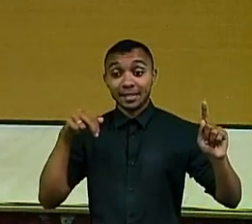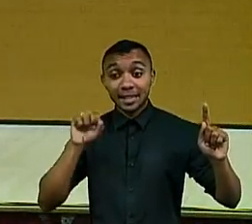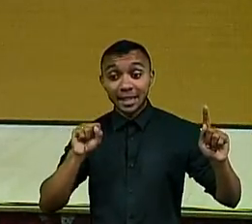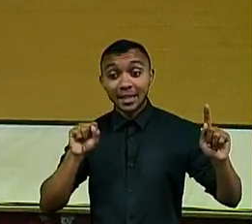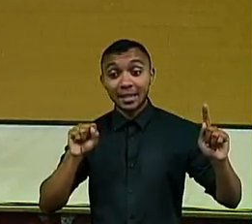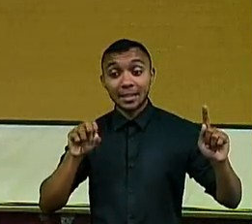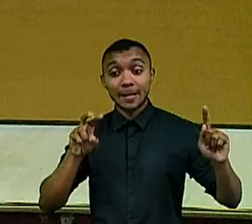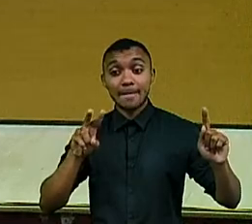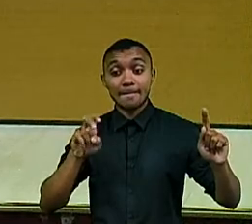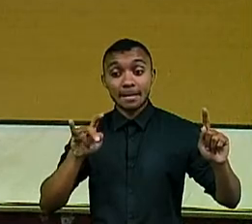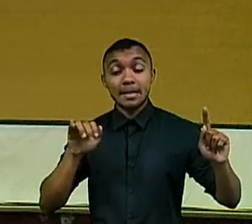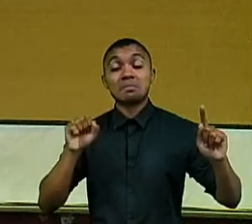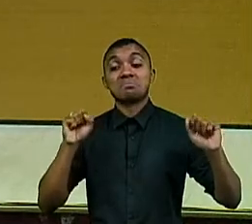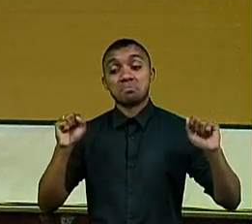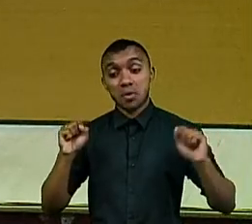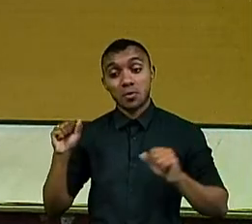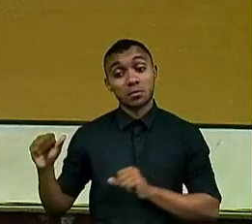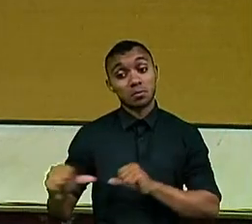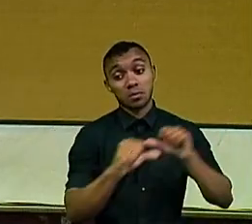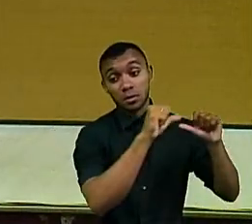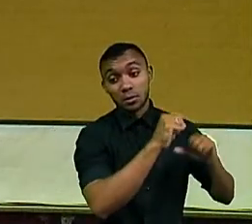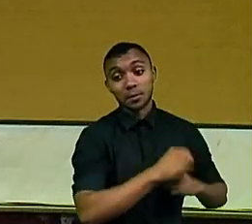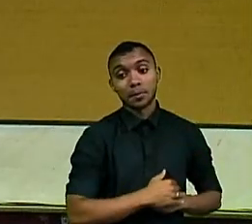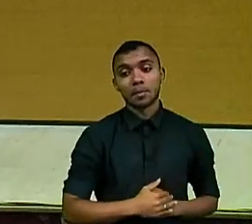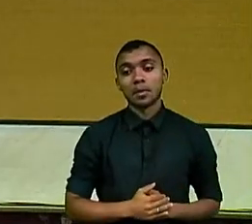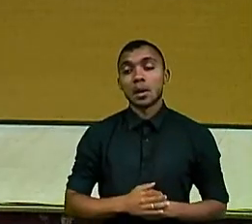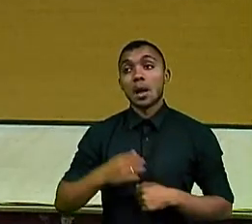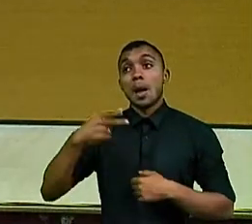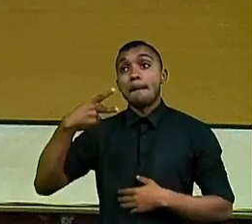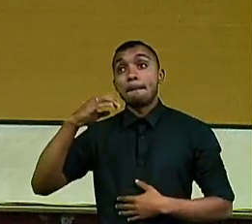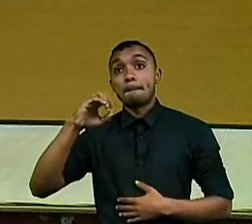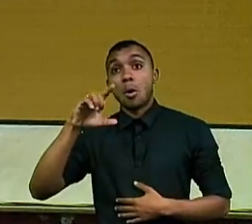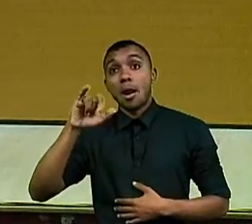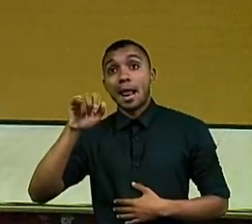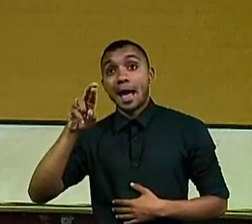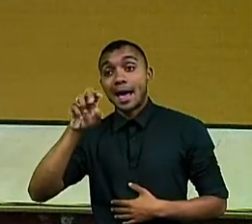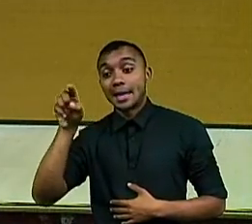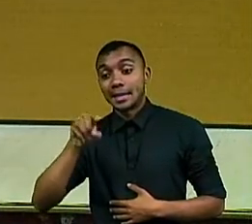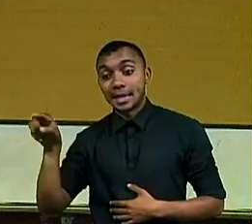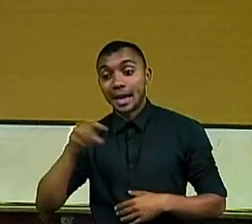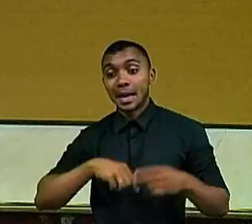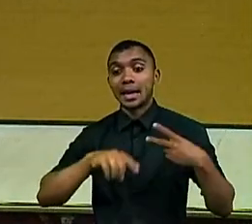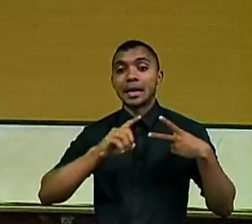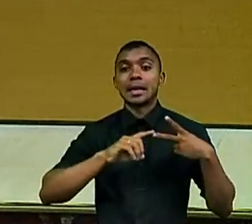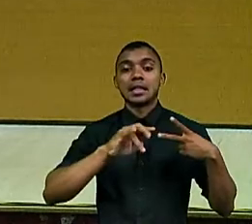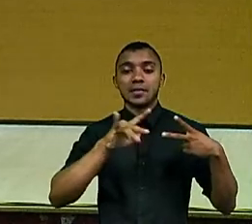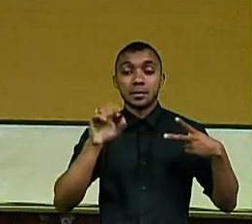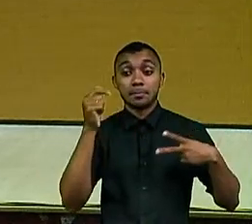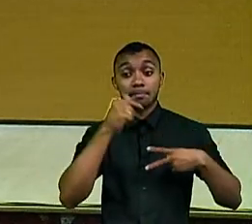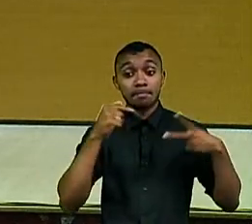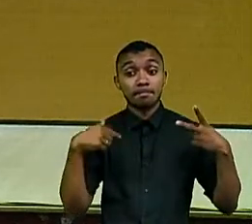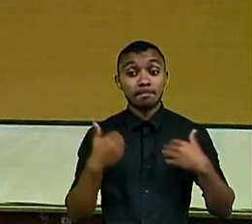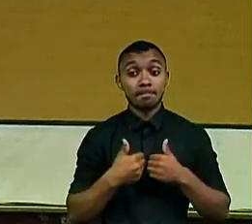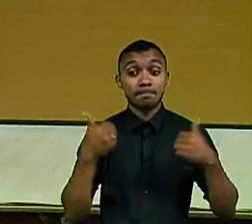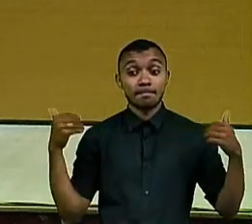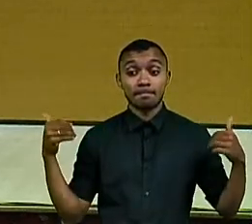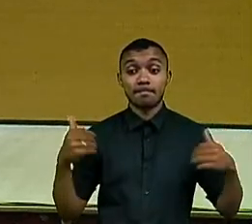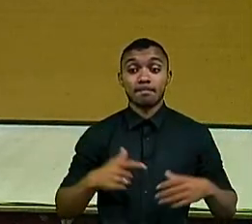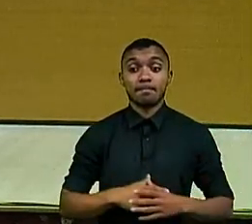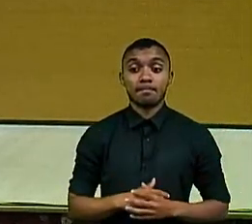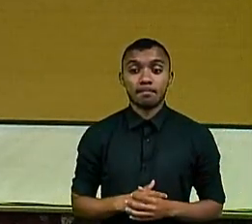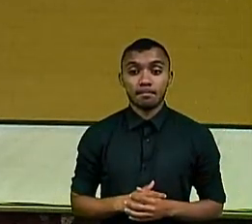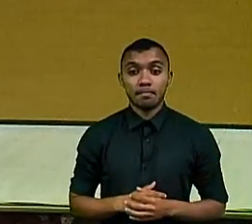polarizada Então não é a mesma coisa polarizada e transversal não é a mesma coisa é que ela pode ser